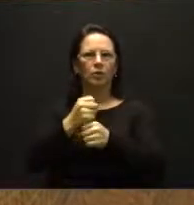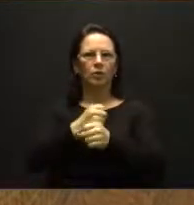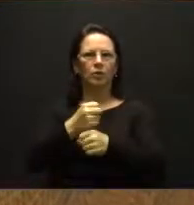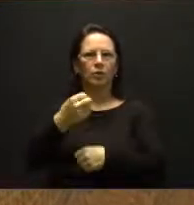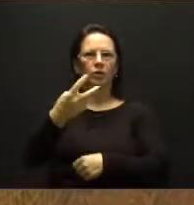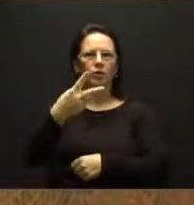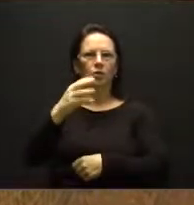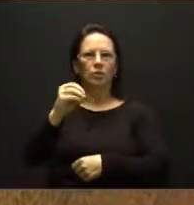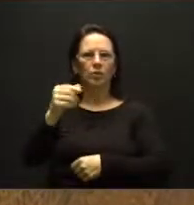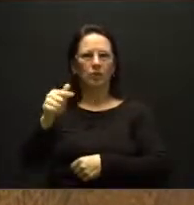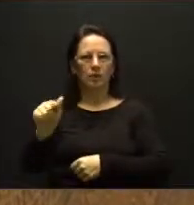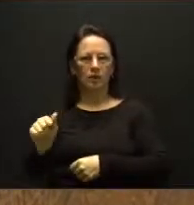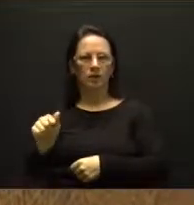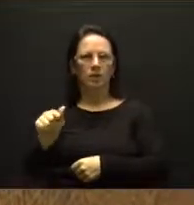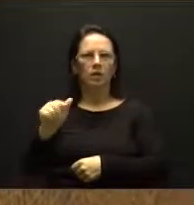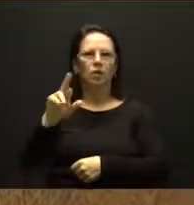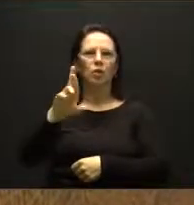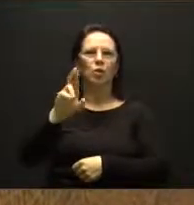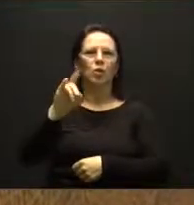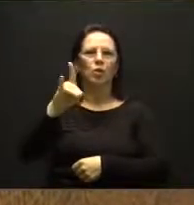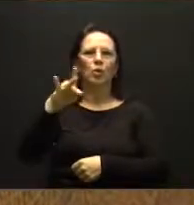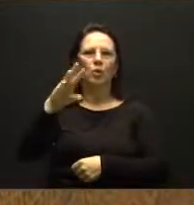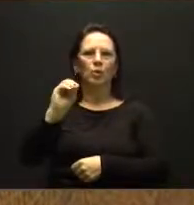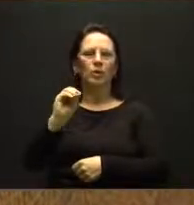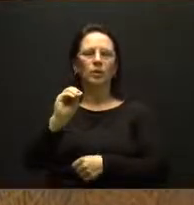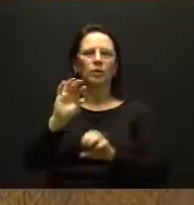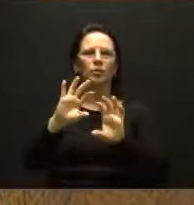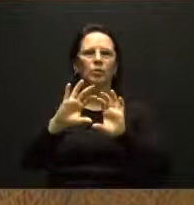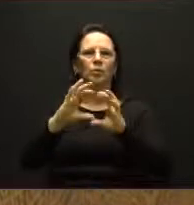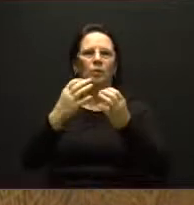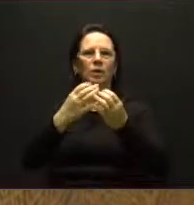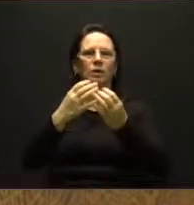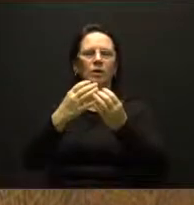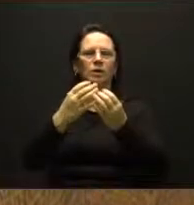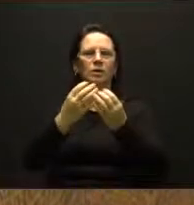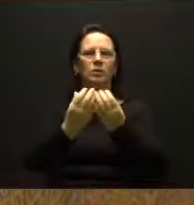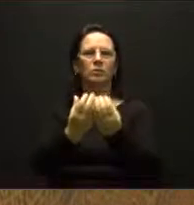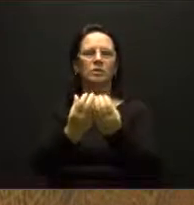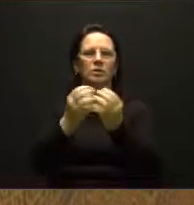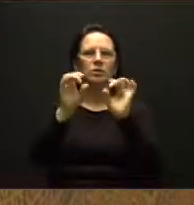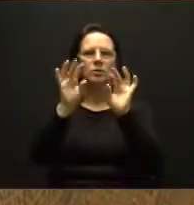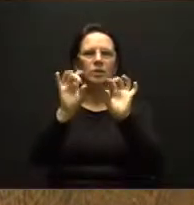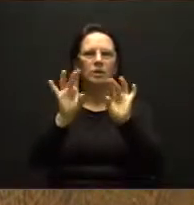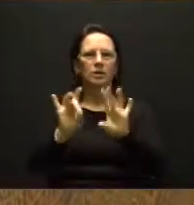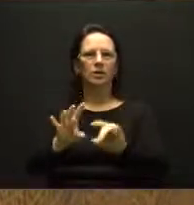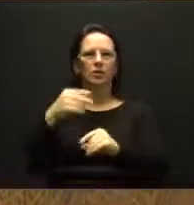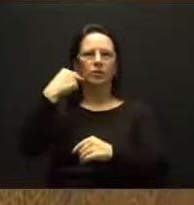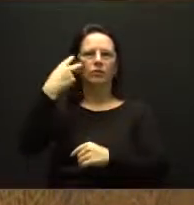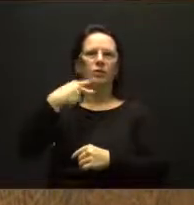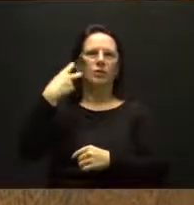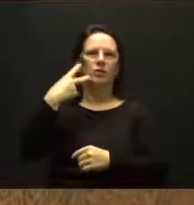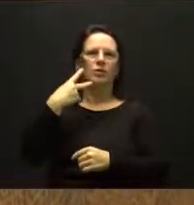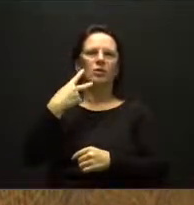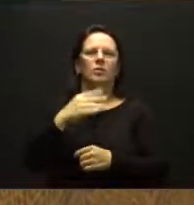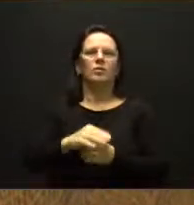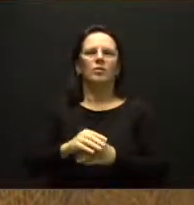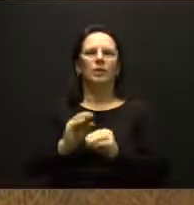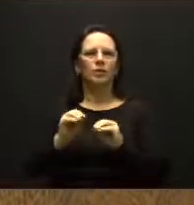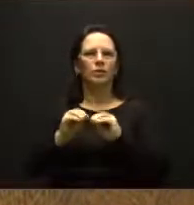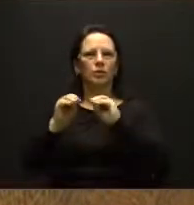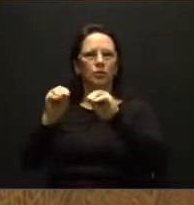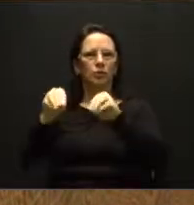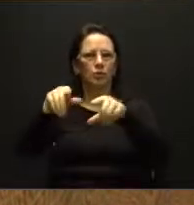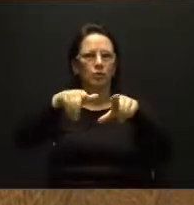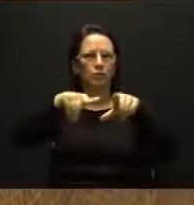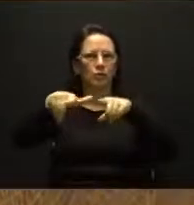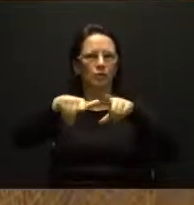autoria do vereador rodrigo ramos soares para a formação de uma comissão especial de vereadores para desencadear os